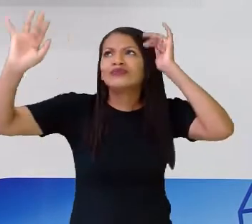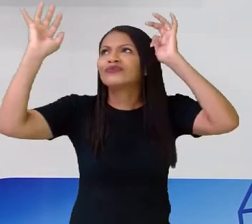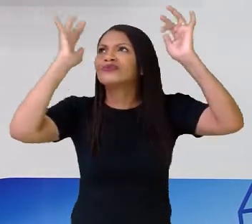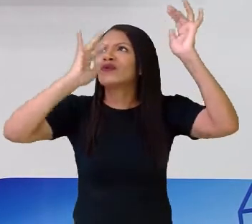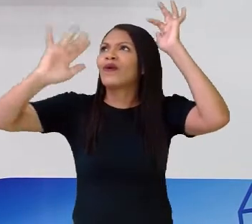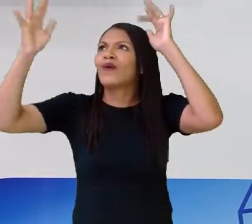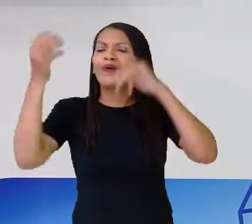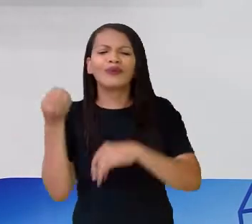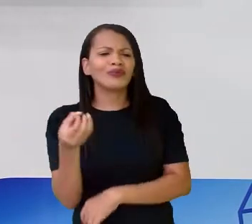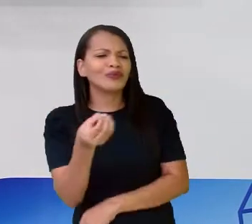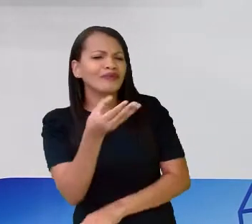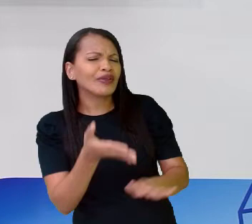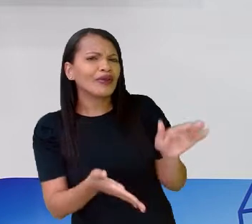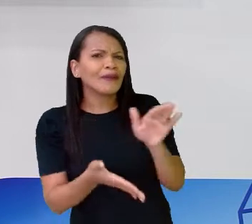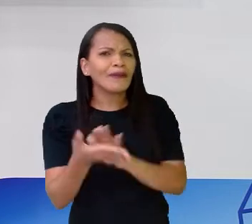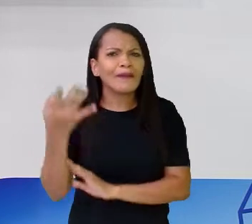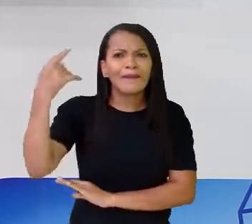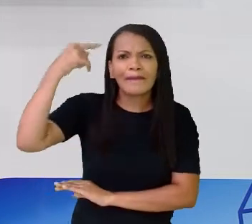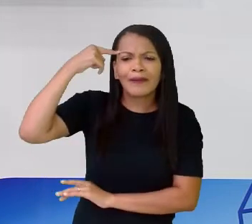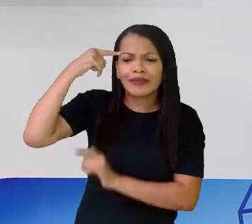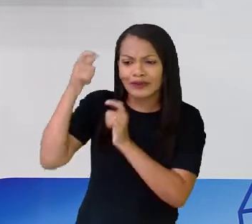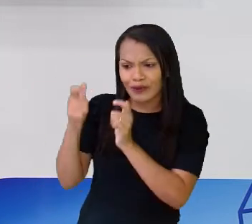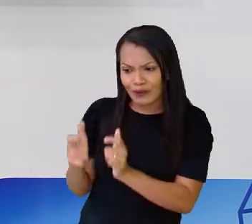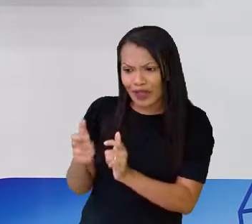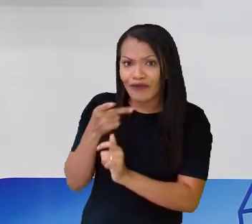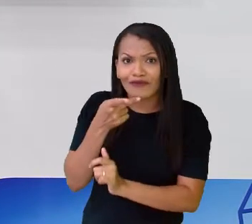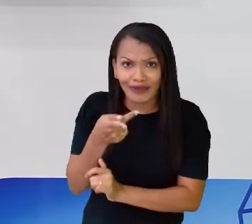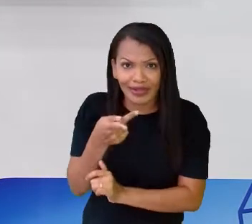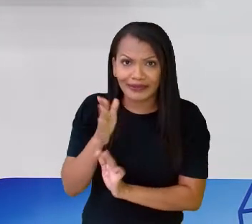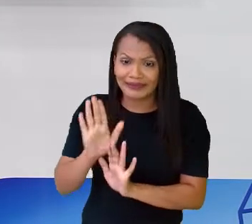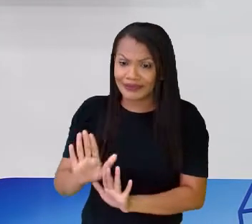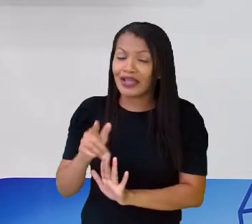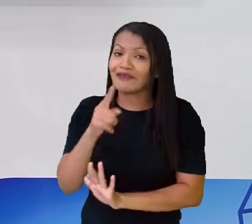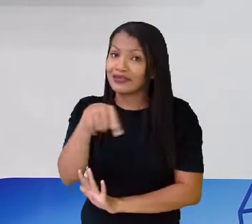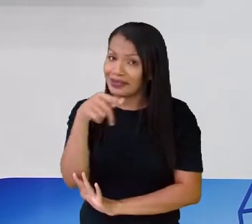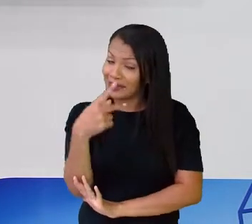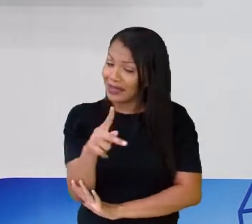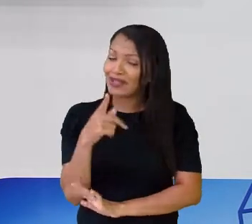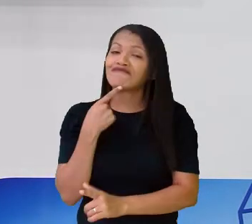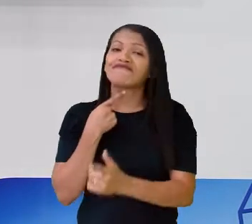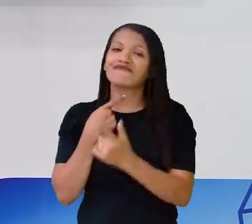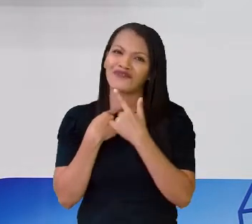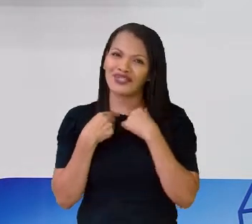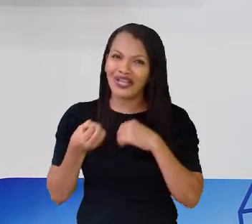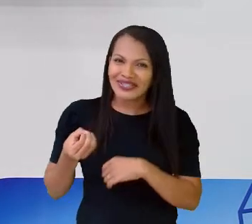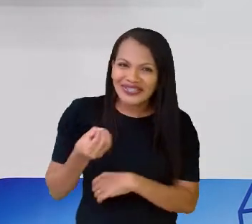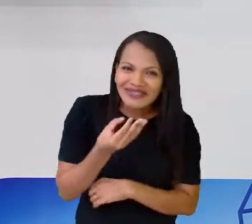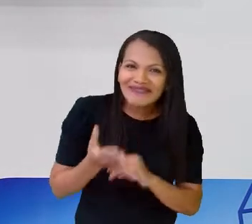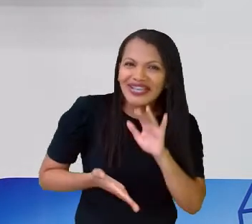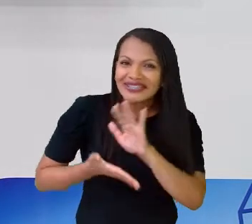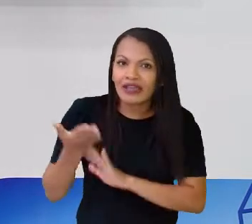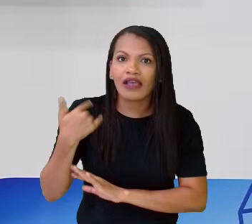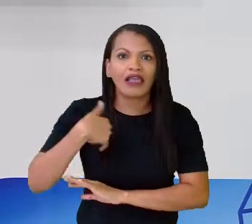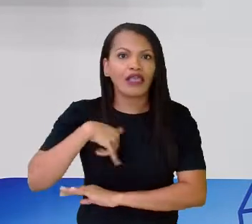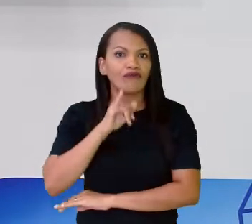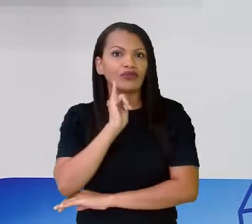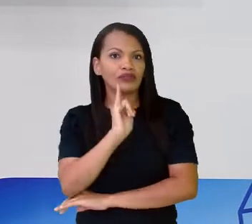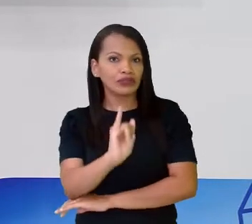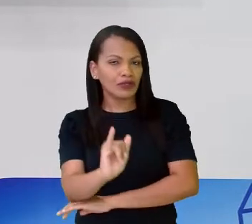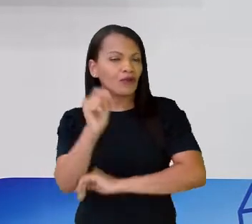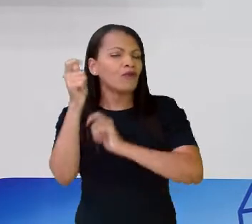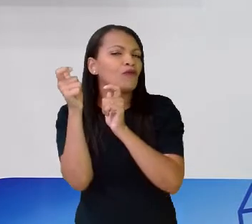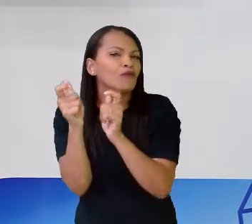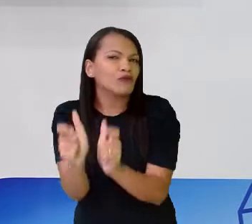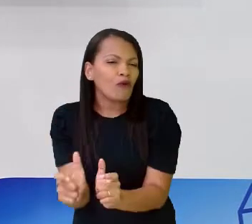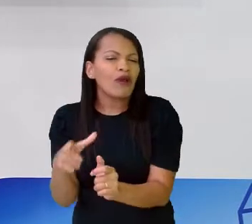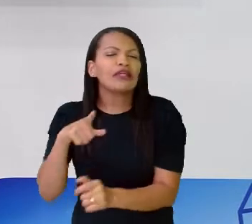viagem. Pensa naquele lugar assim, que eu falei agora há pouco, que você tem vontade de viajar. Eu vou dar um lugar